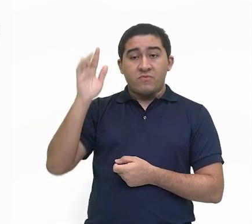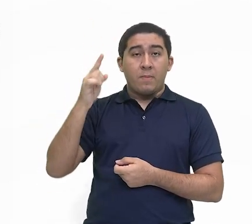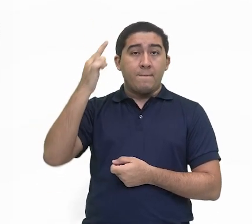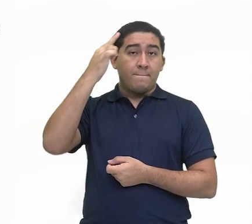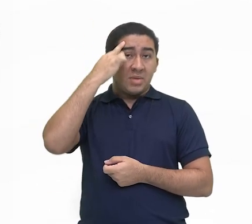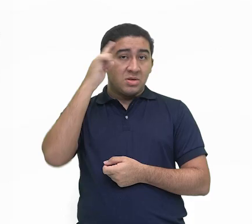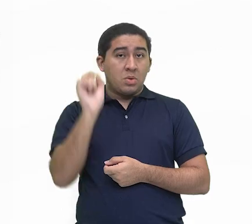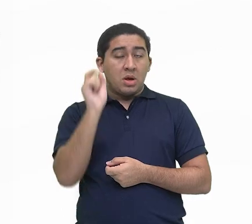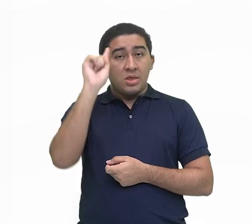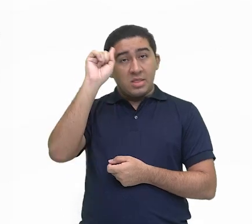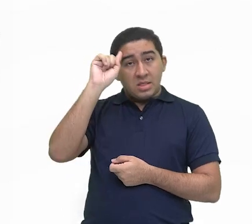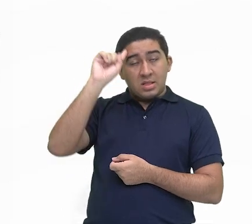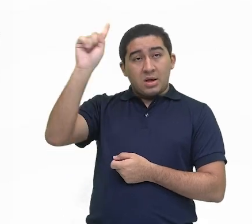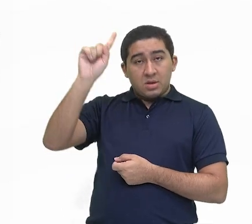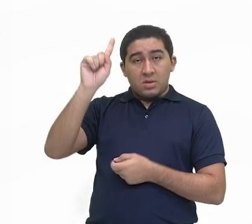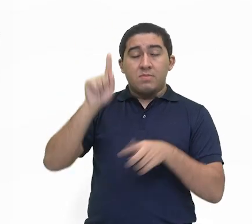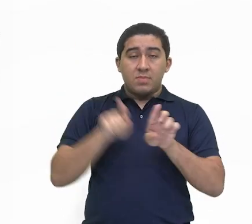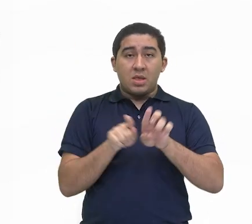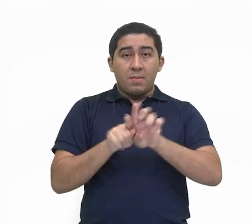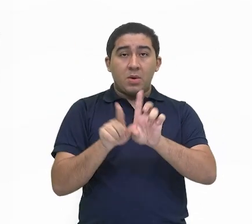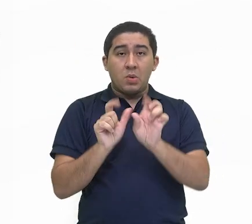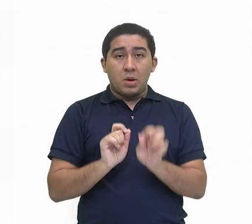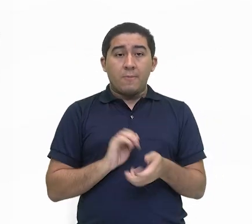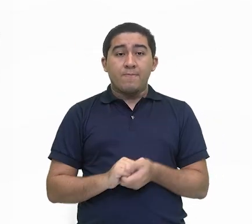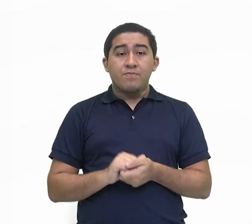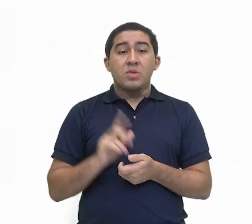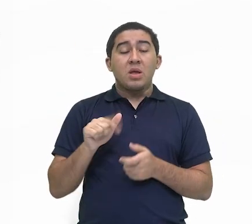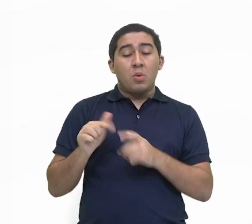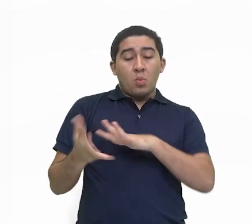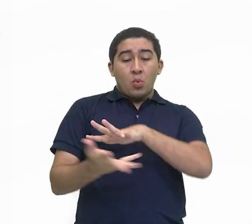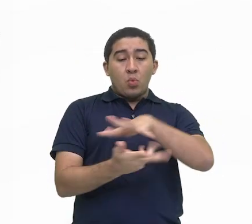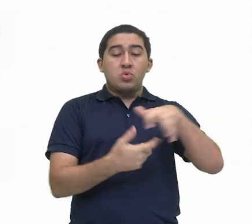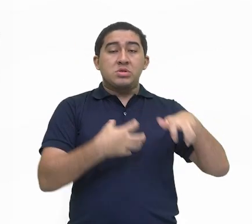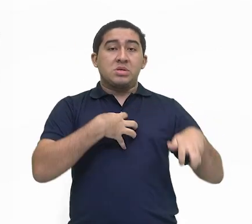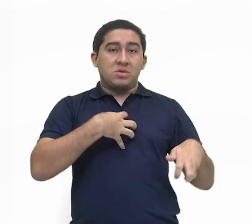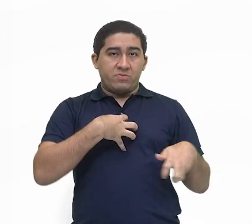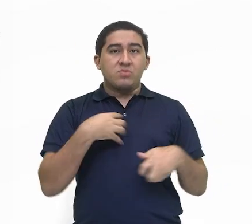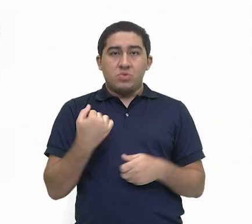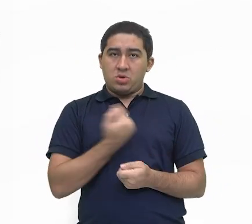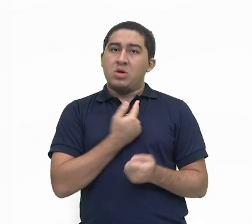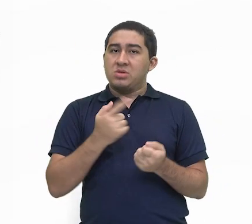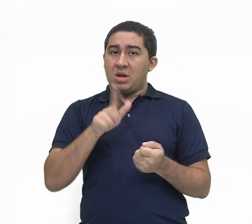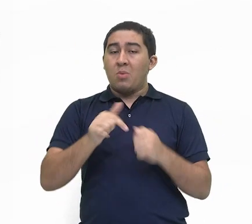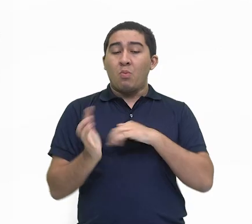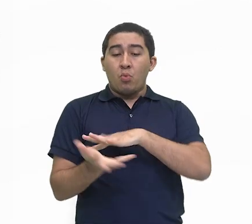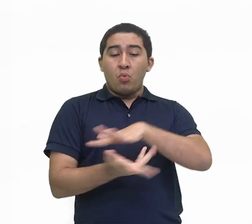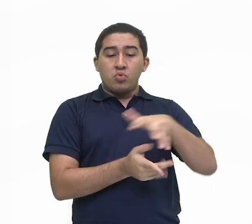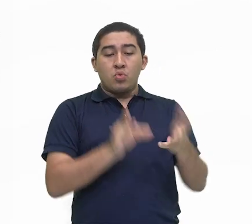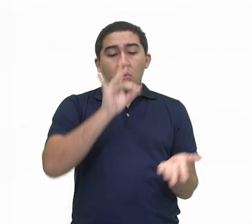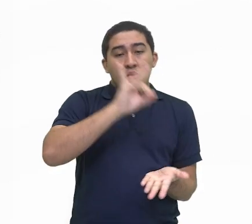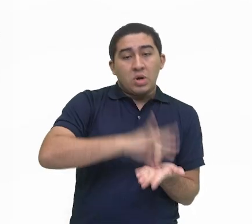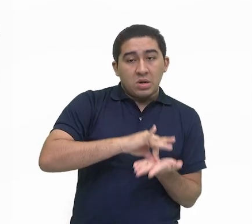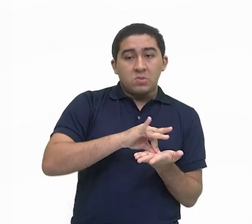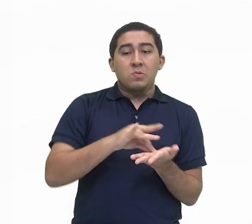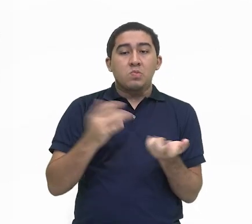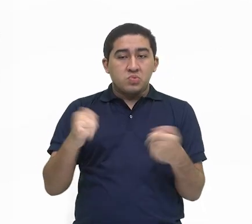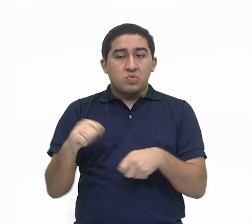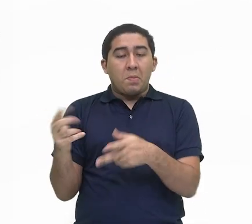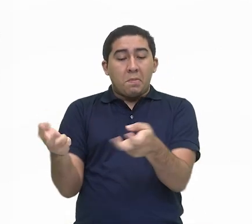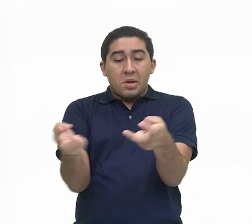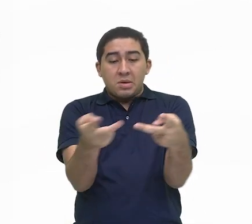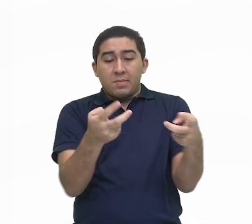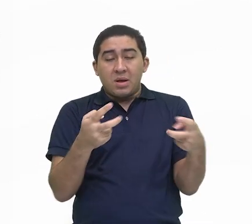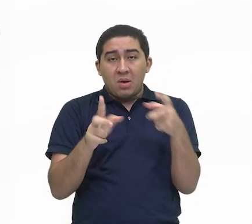mundo das ideias, né, e o mundo sensível. Nós vivemos no mundo sensível, que é esse mundo concreto aqui, que para ele é um